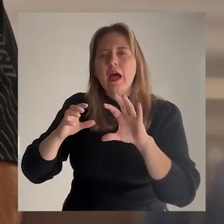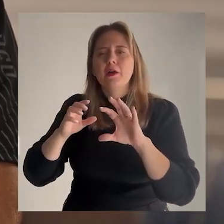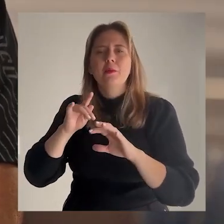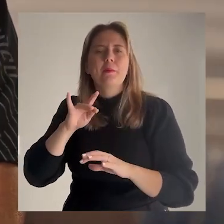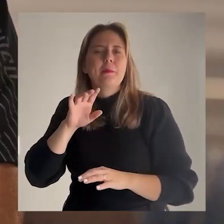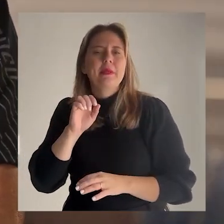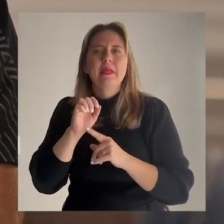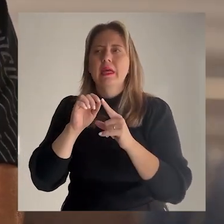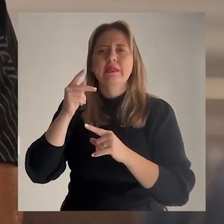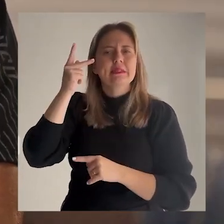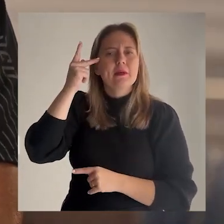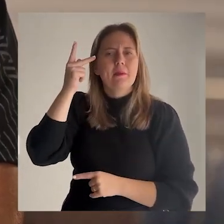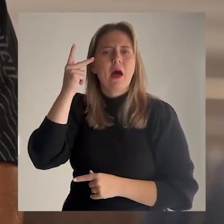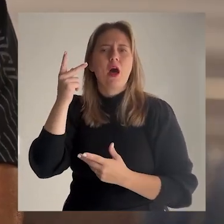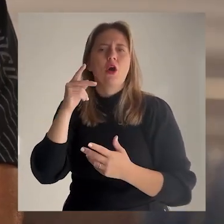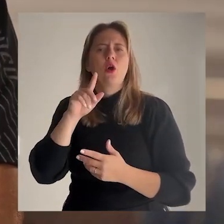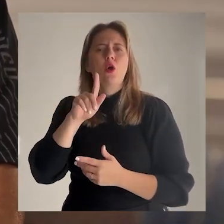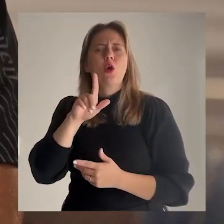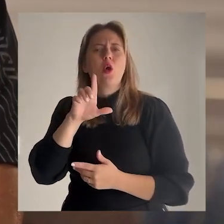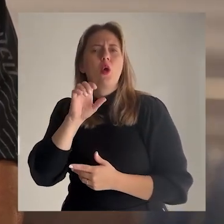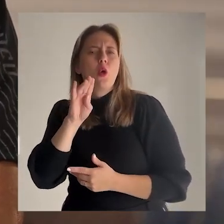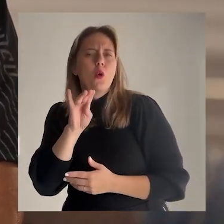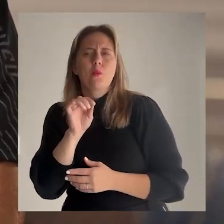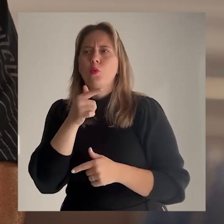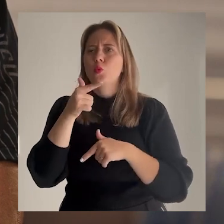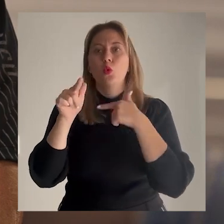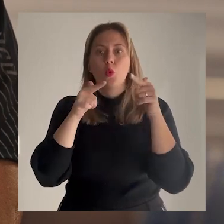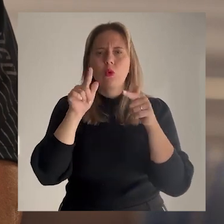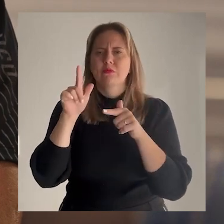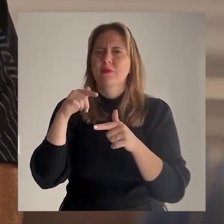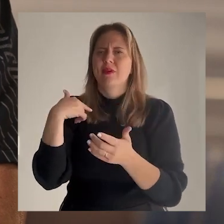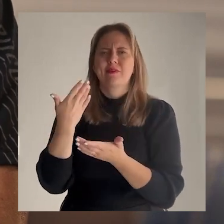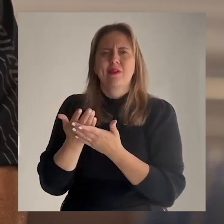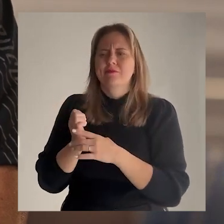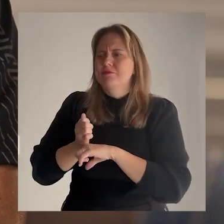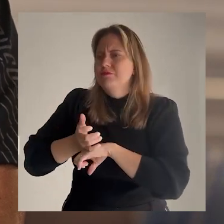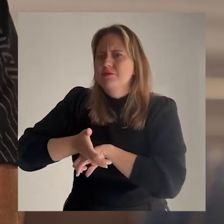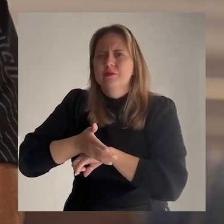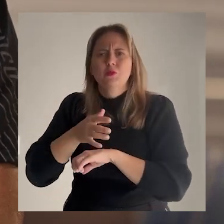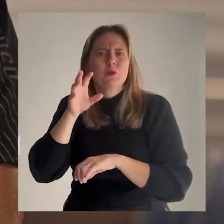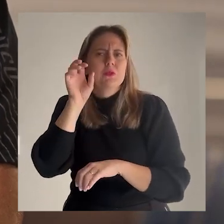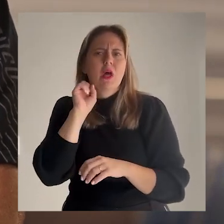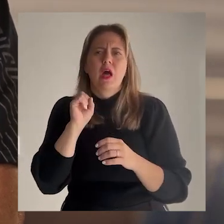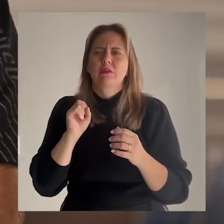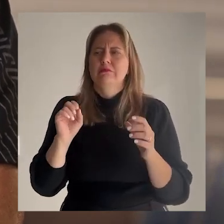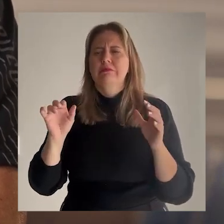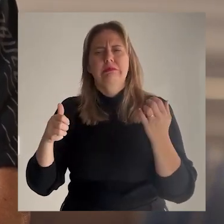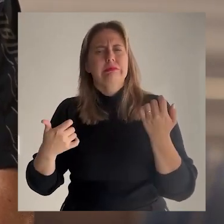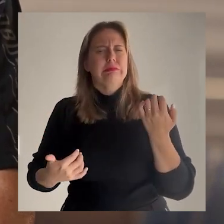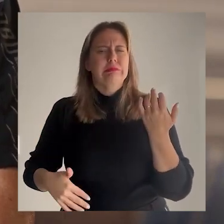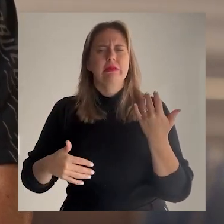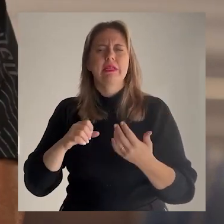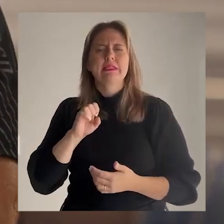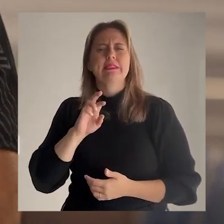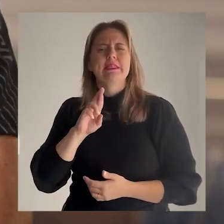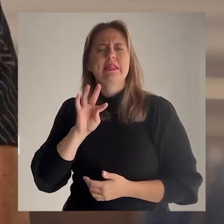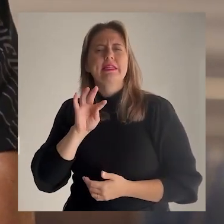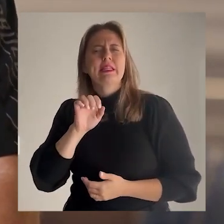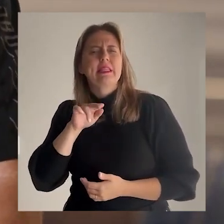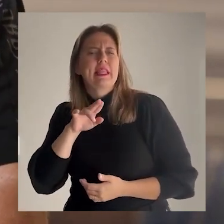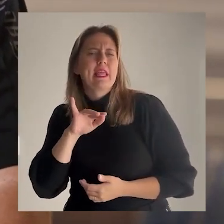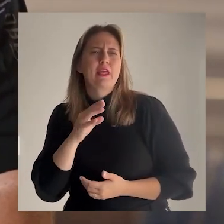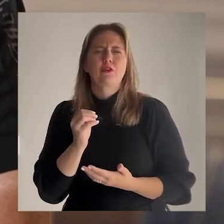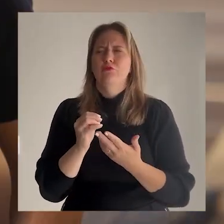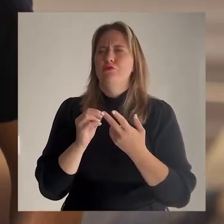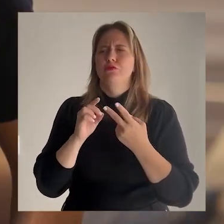Paulo, Rádio Globo e outras emissoras a mais, até altas horas da noite, escutando programas sertanejos, depois Teixeirinha comando espetáculo, Teixeirinha